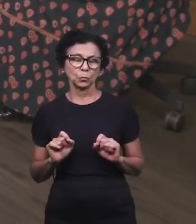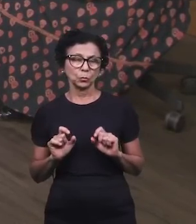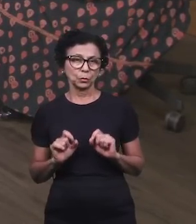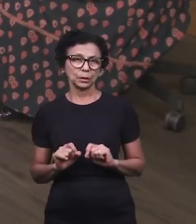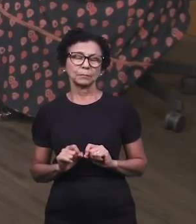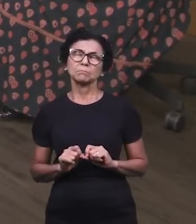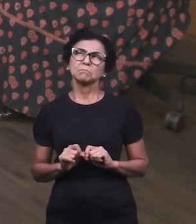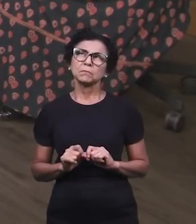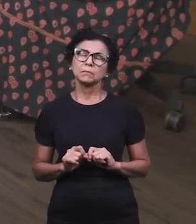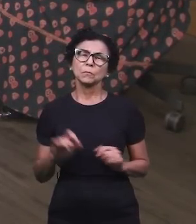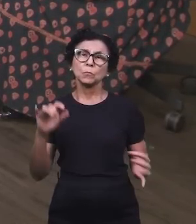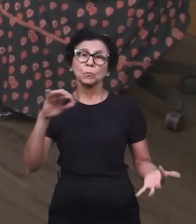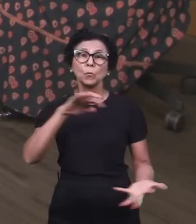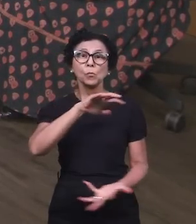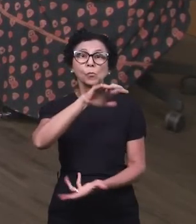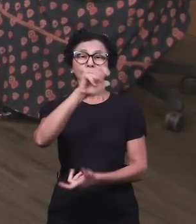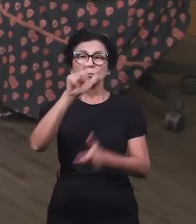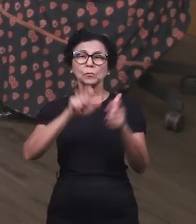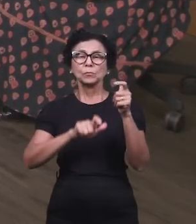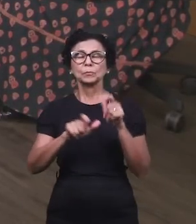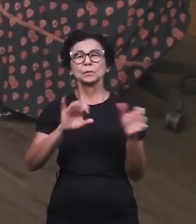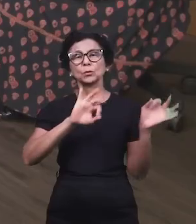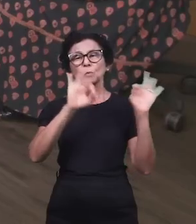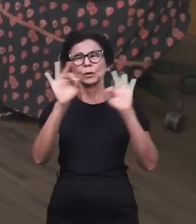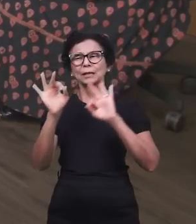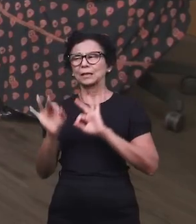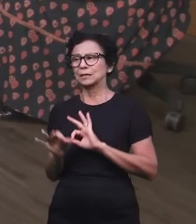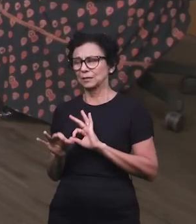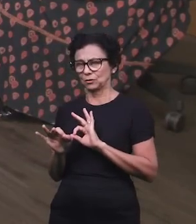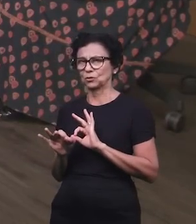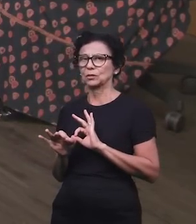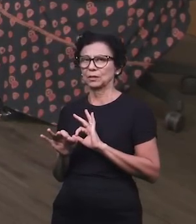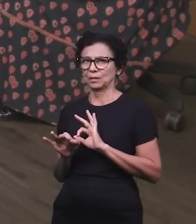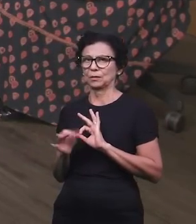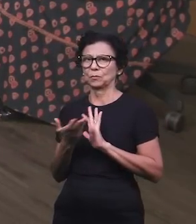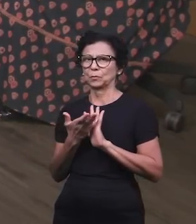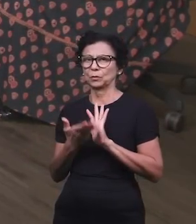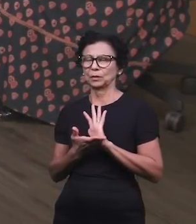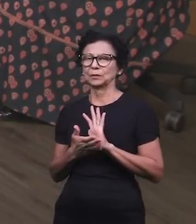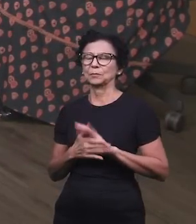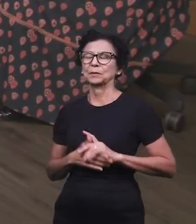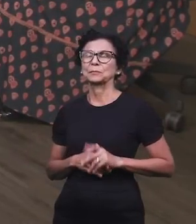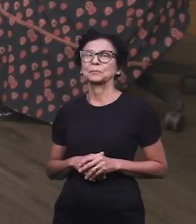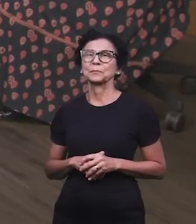nós temos gente que nos assiste do mundo inteiro. Então, para o pessoal ter essa referência é importante. Mas pode seguir.